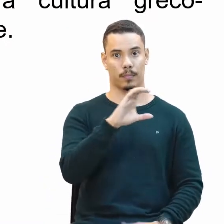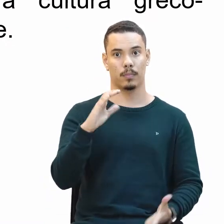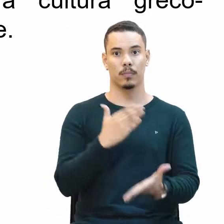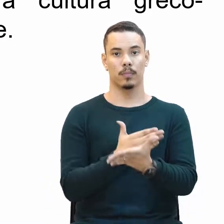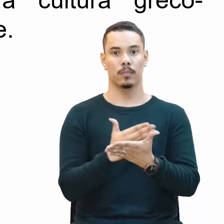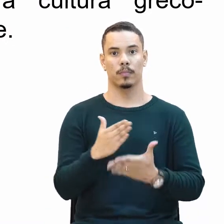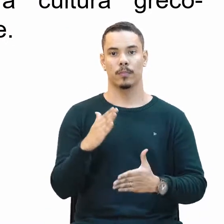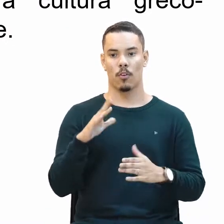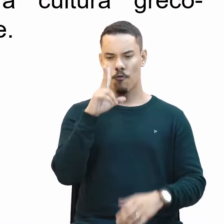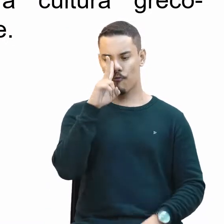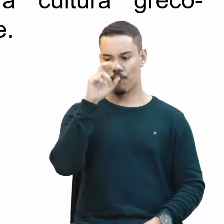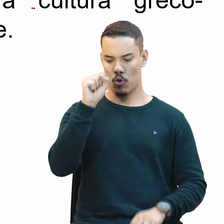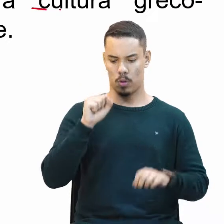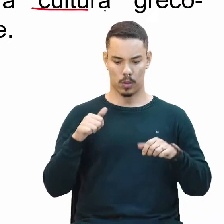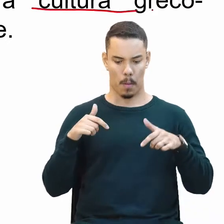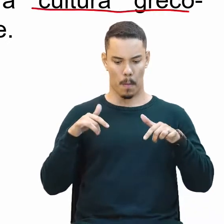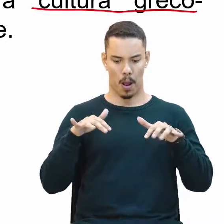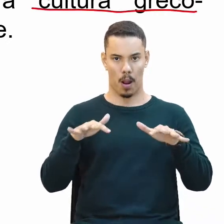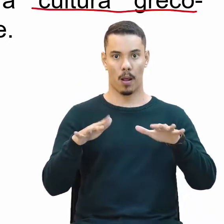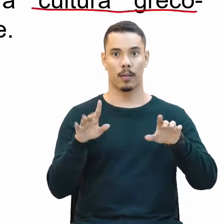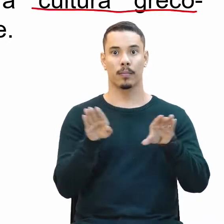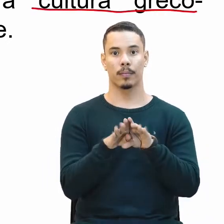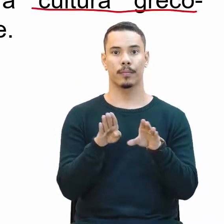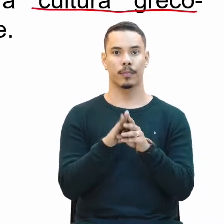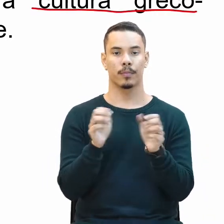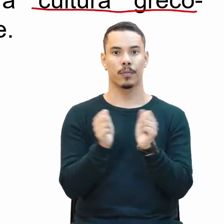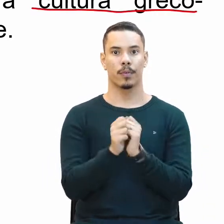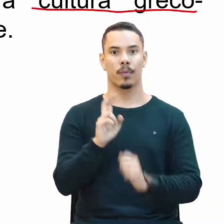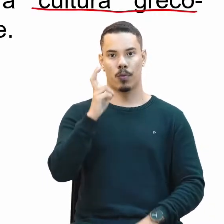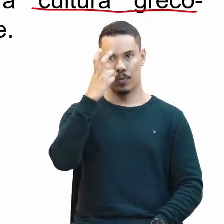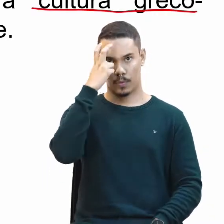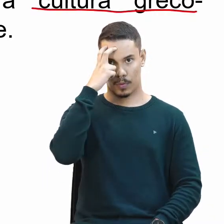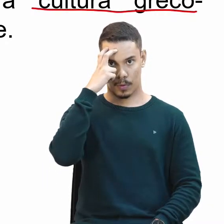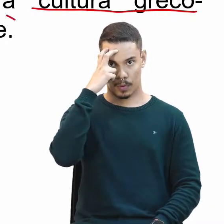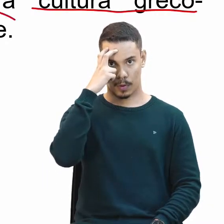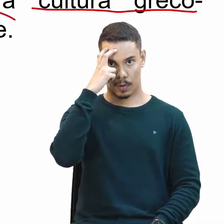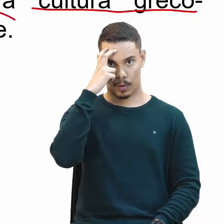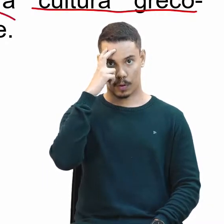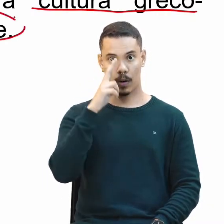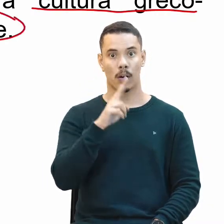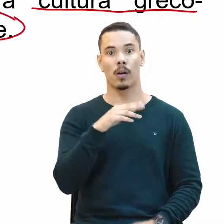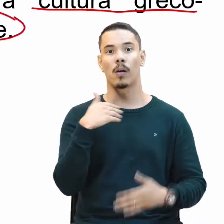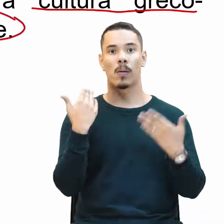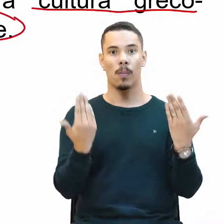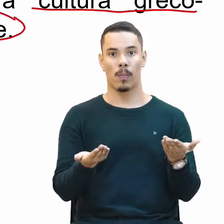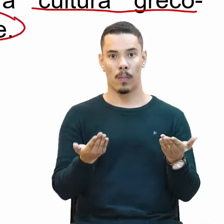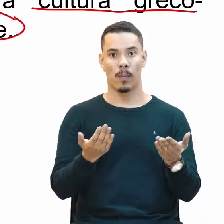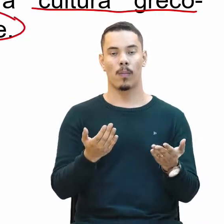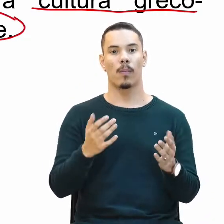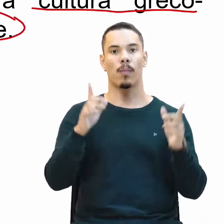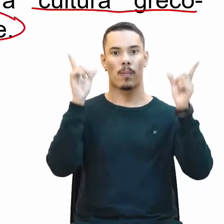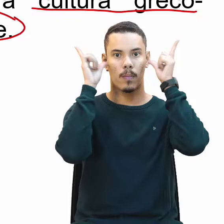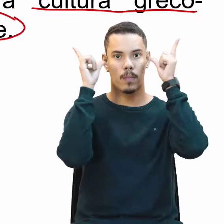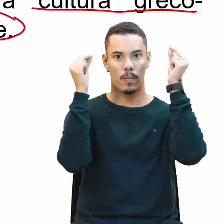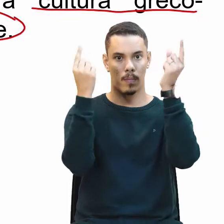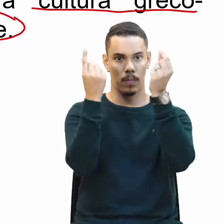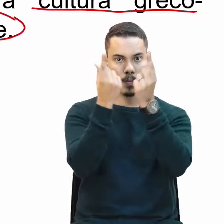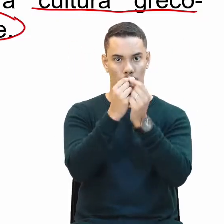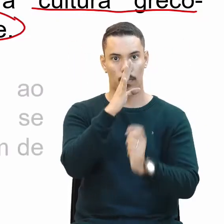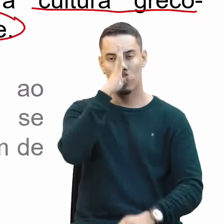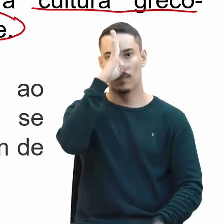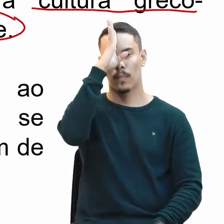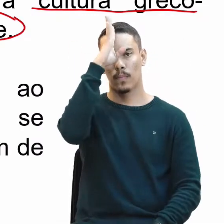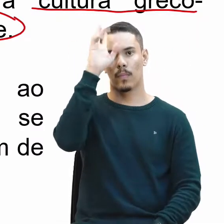força em contraposição à cultura greco-romana, que era uma cultura que estava em vigor